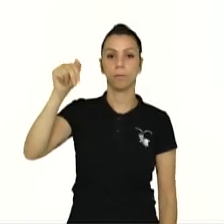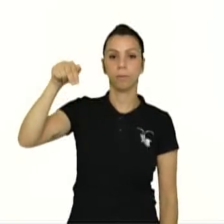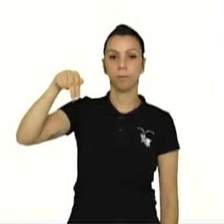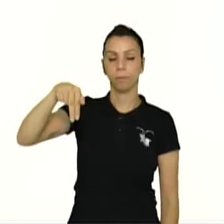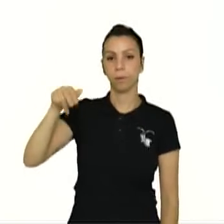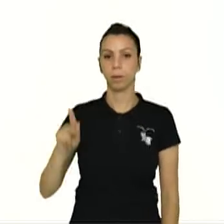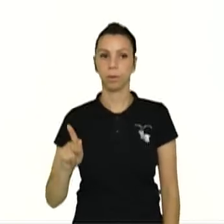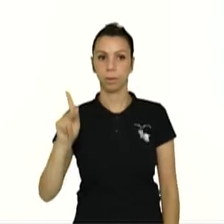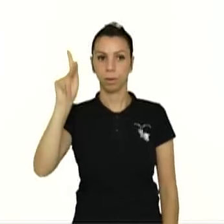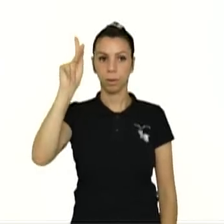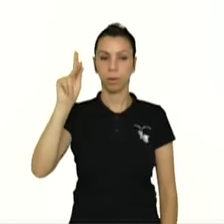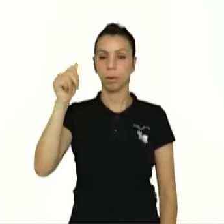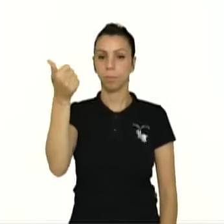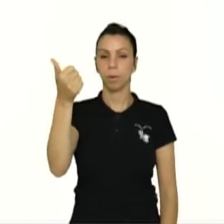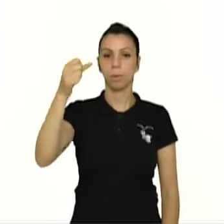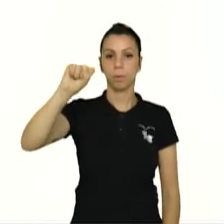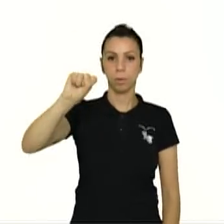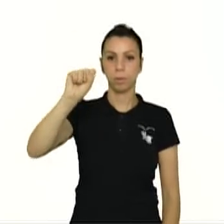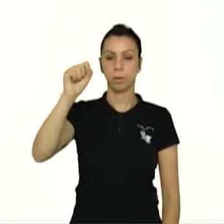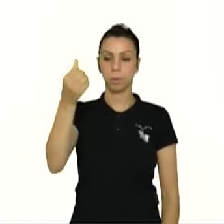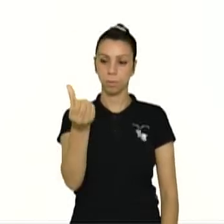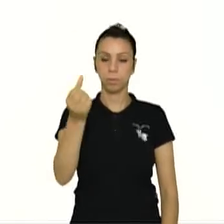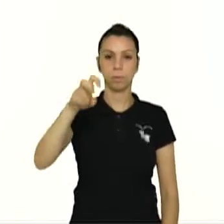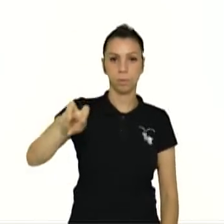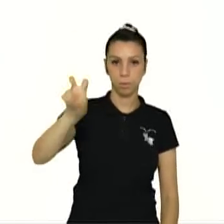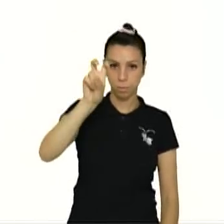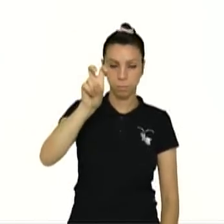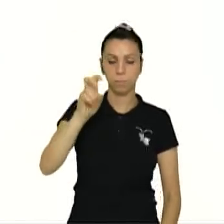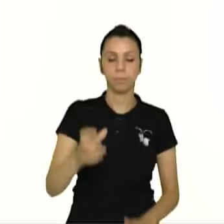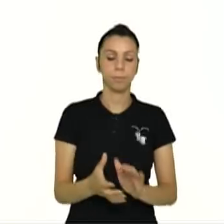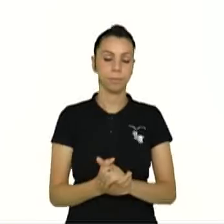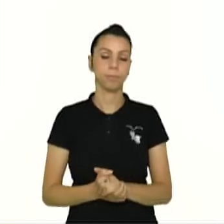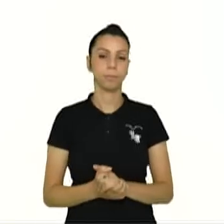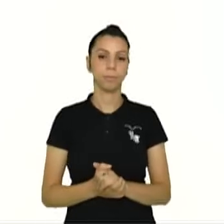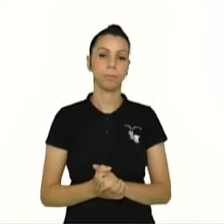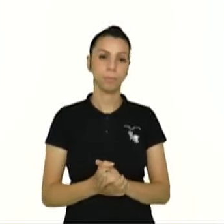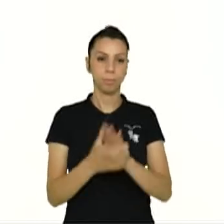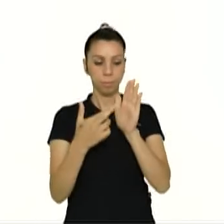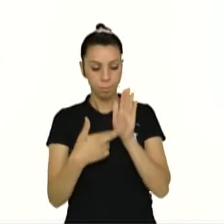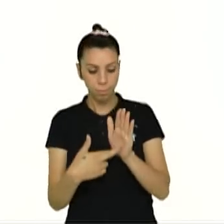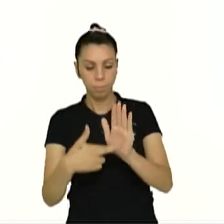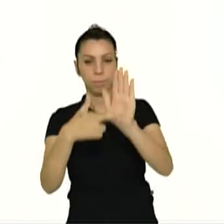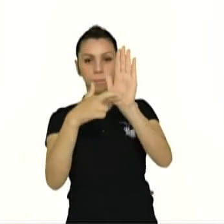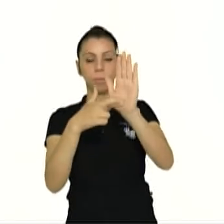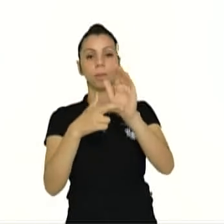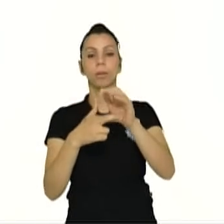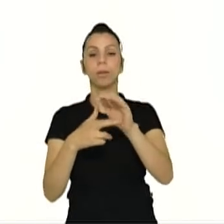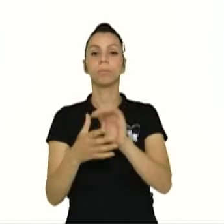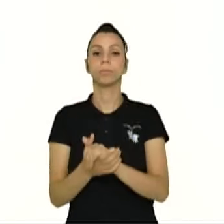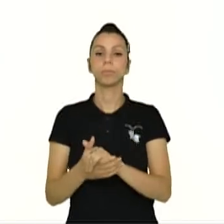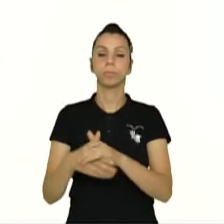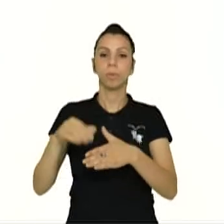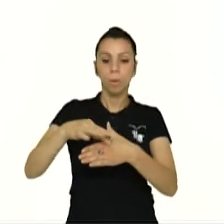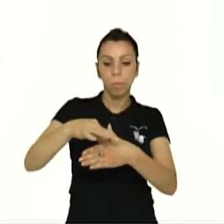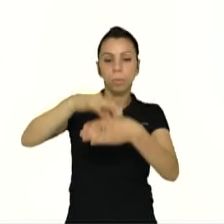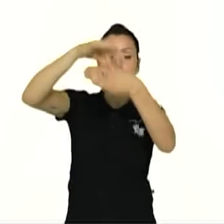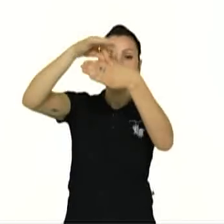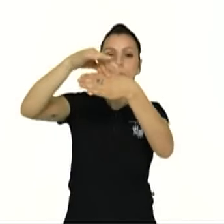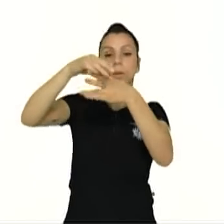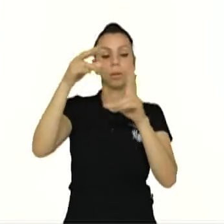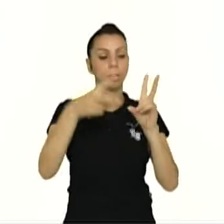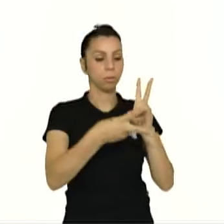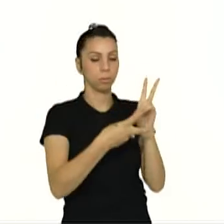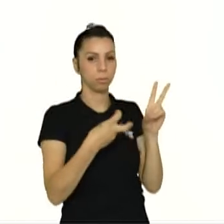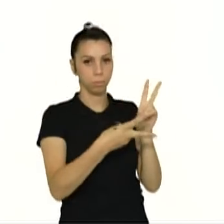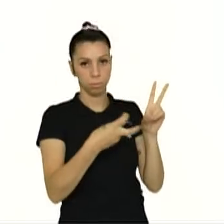1865, certo? Então aqui nós temos uma representação de um líder indígena, de um líder dos